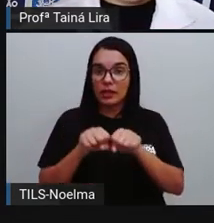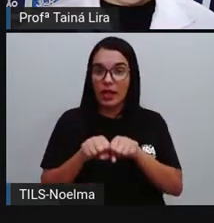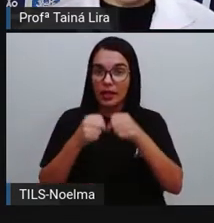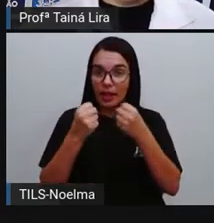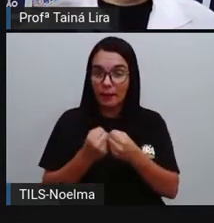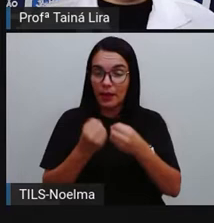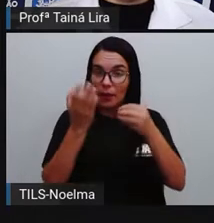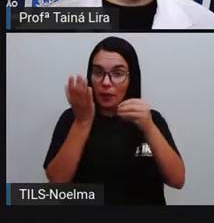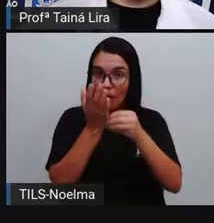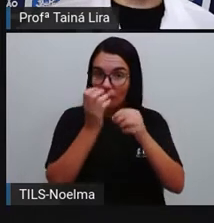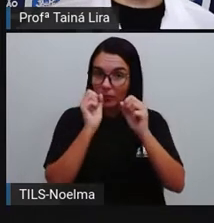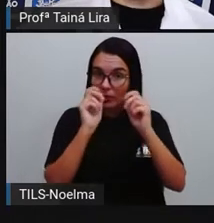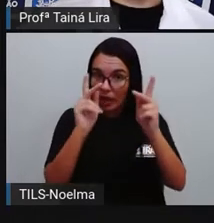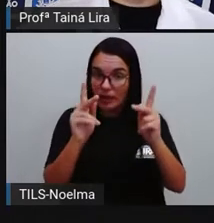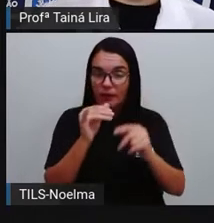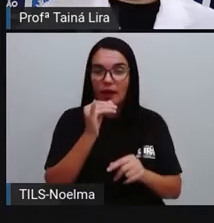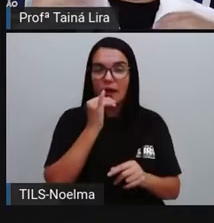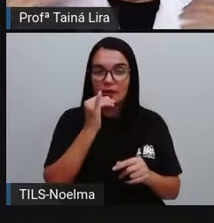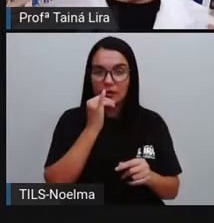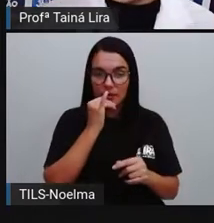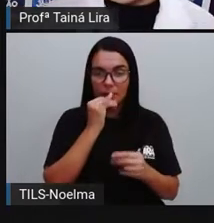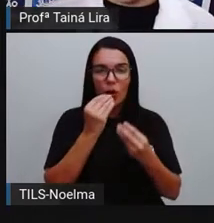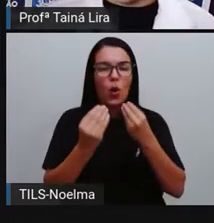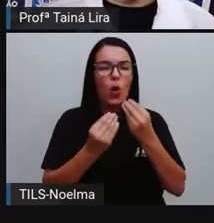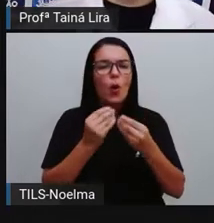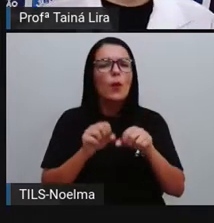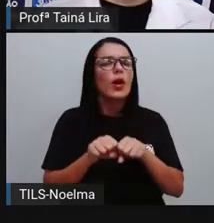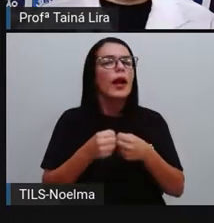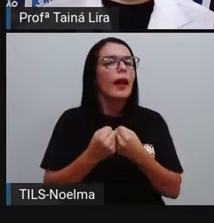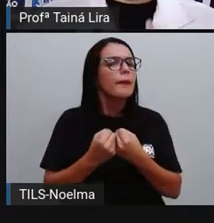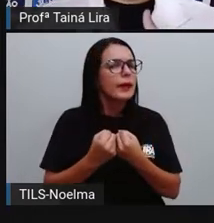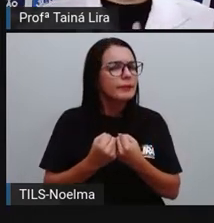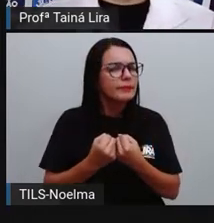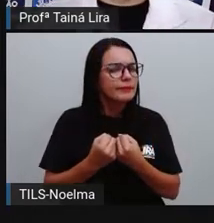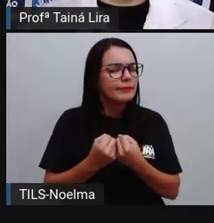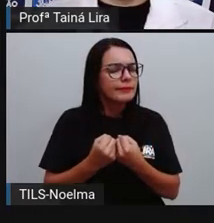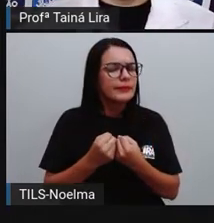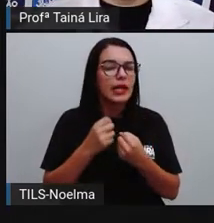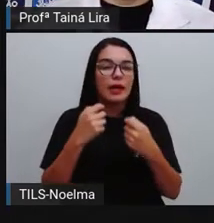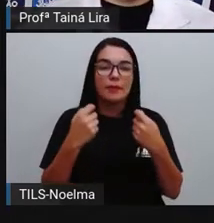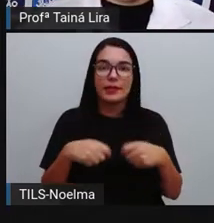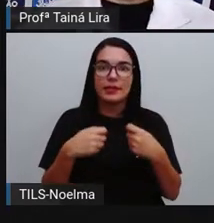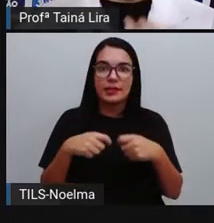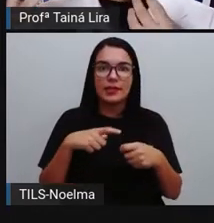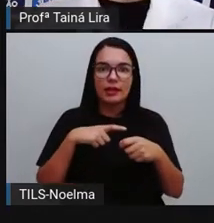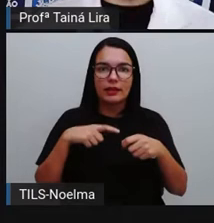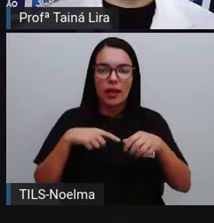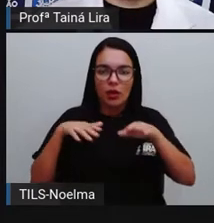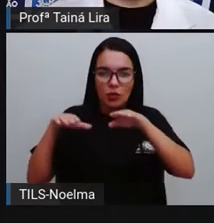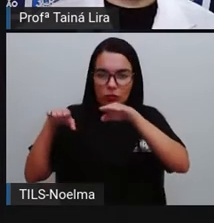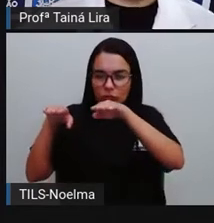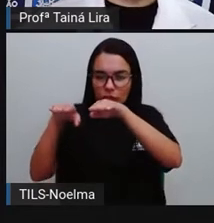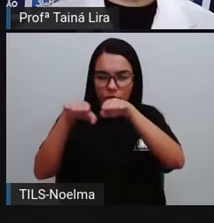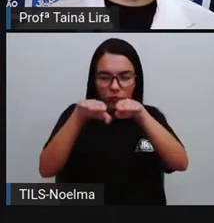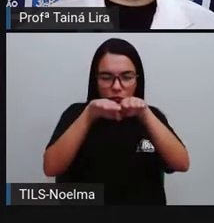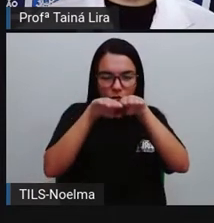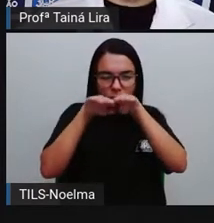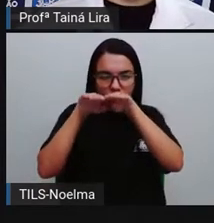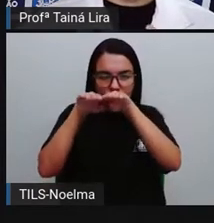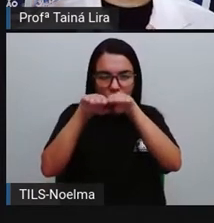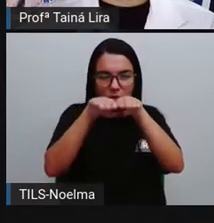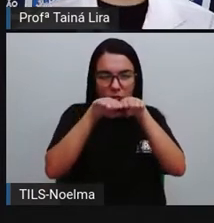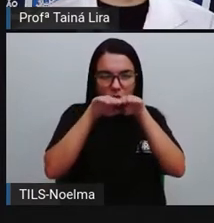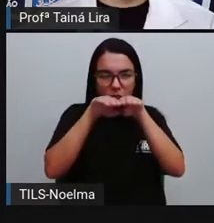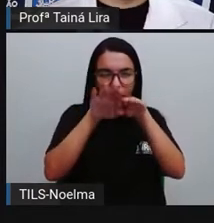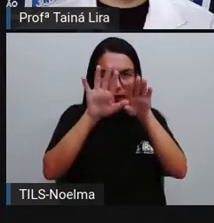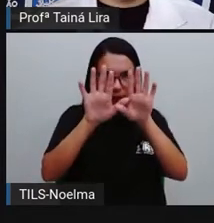som da voz tá então por exemplo como é que ela vai quebrar pro alinhando ó a taça ela